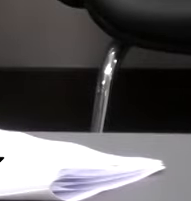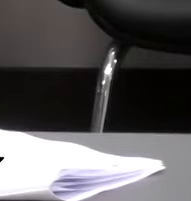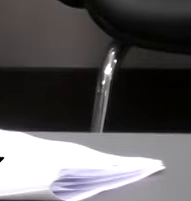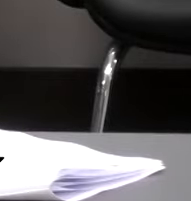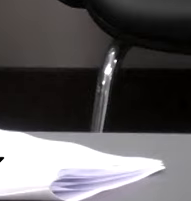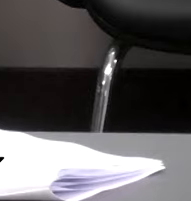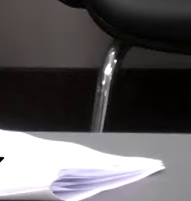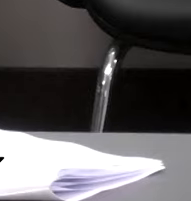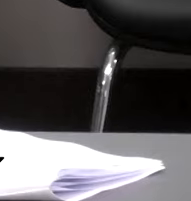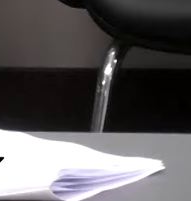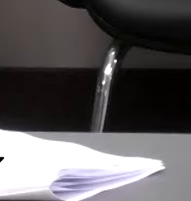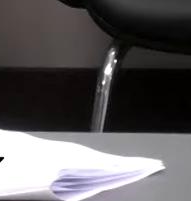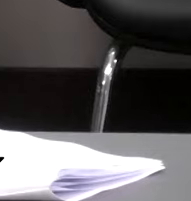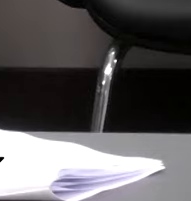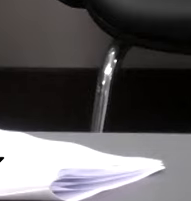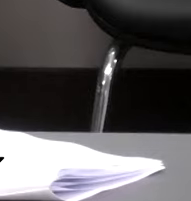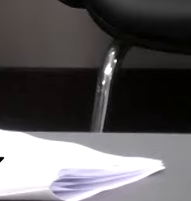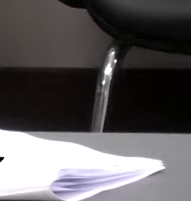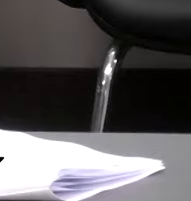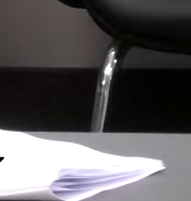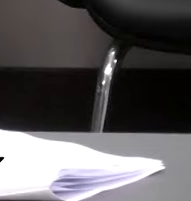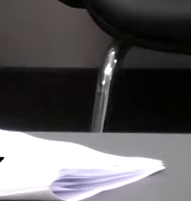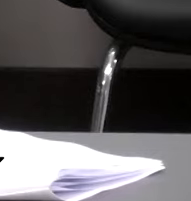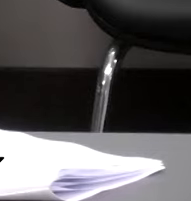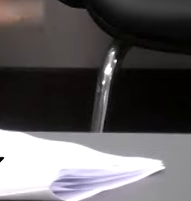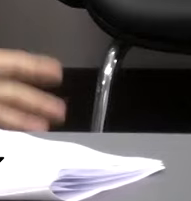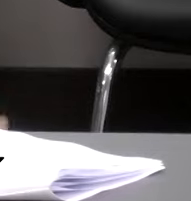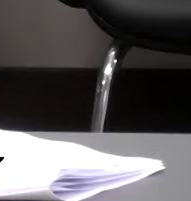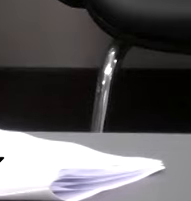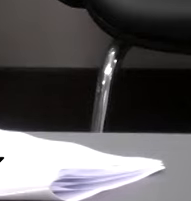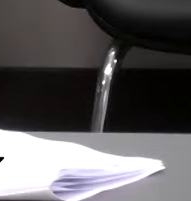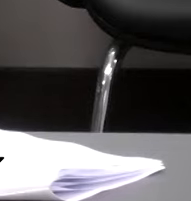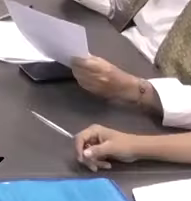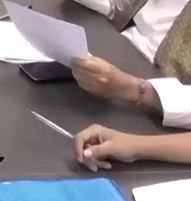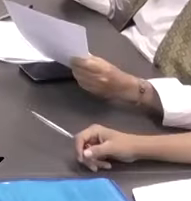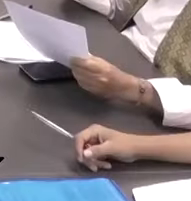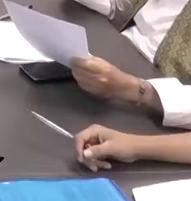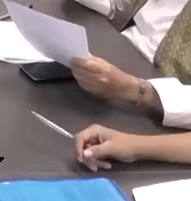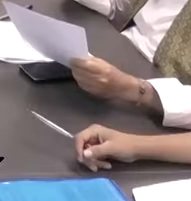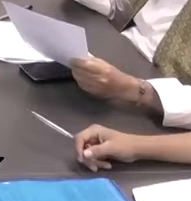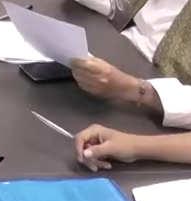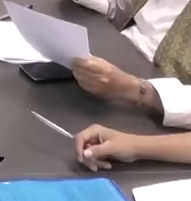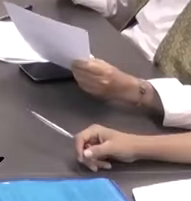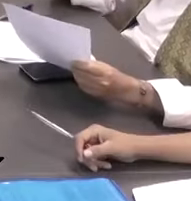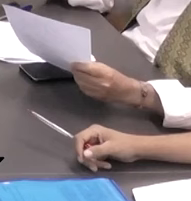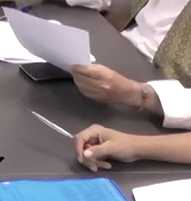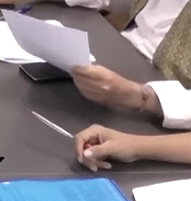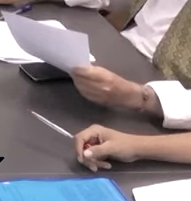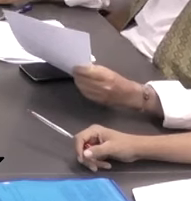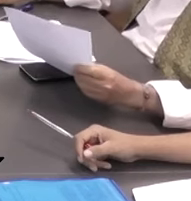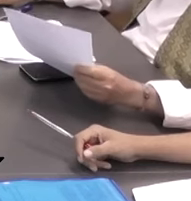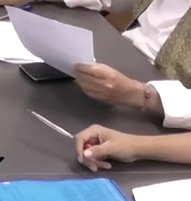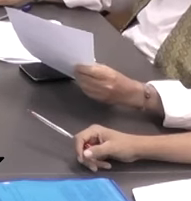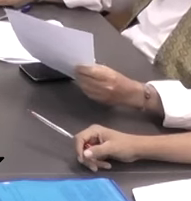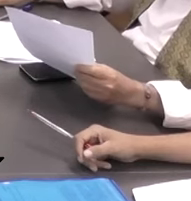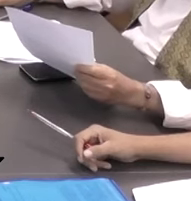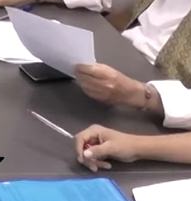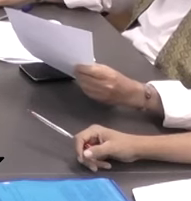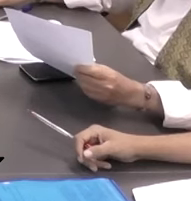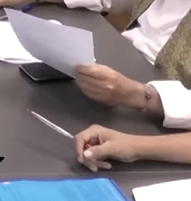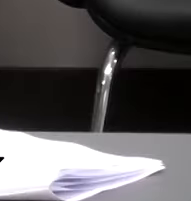né? Mas propaganda enganosa do governo tem toda hora. Talvez não tivesse sido esse o intuito do deputado Canella. Mas, guarda a